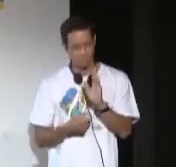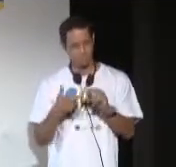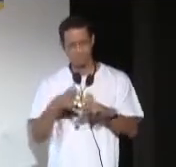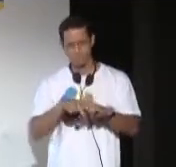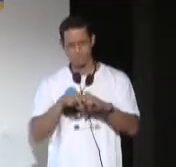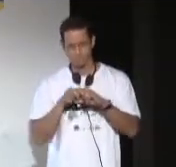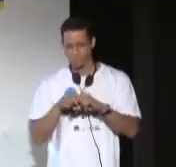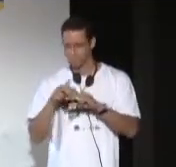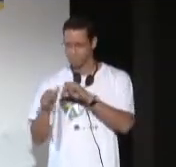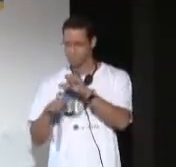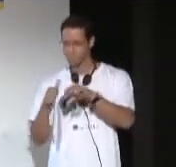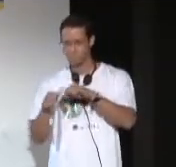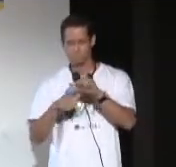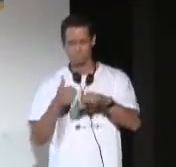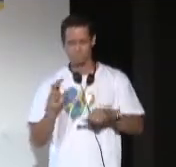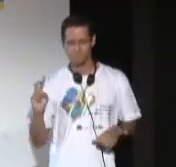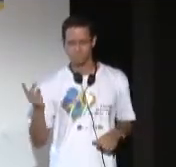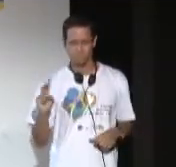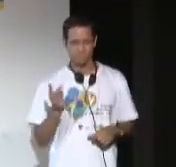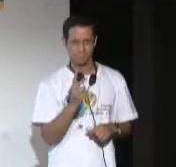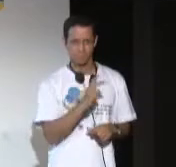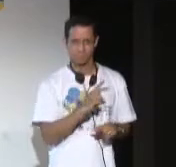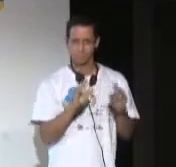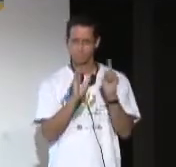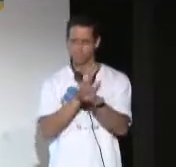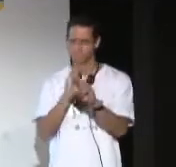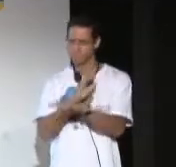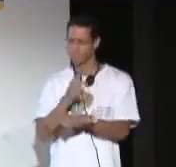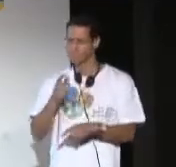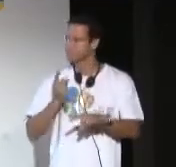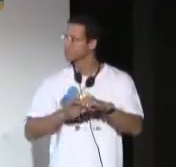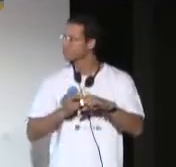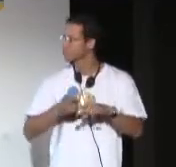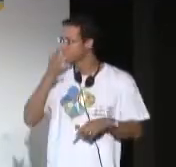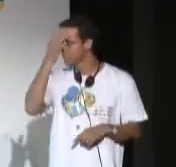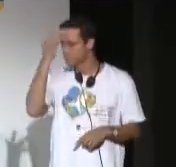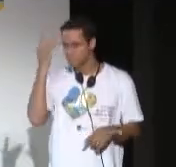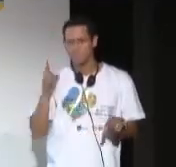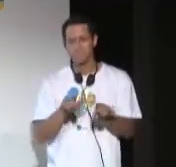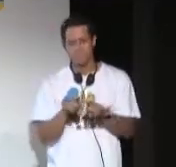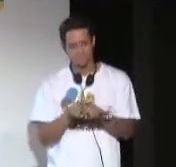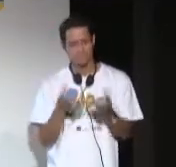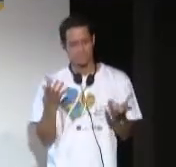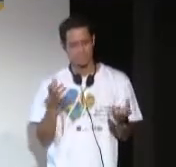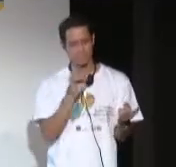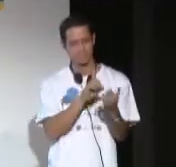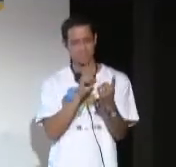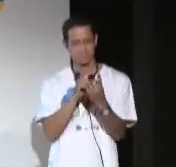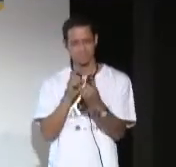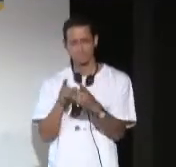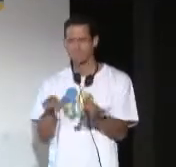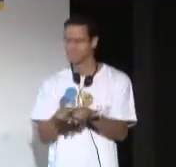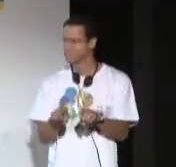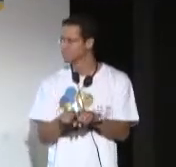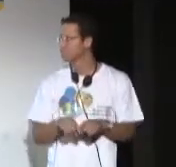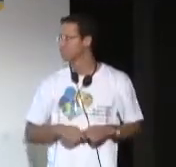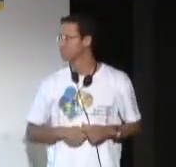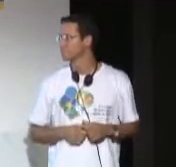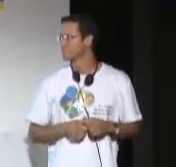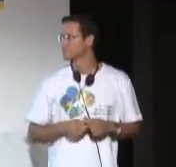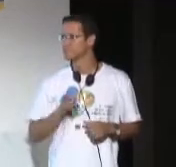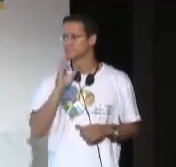estou alternando as perguntas aqui, porque as pessoas também querem ser atendidas, elas estão participando conosco e querem aí